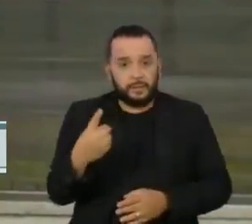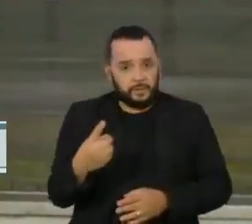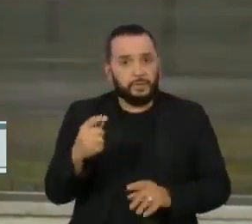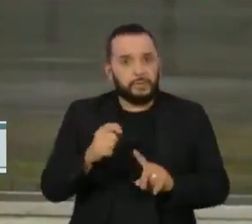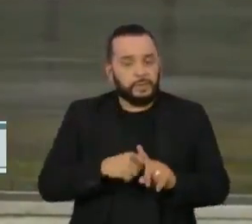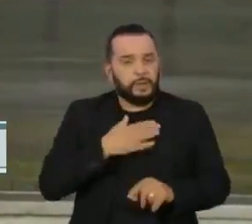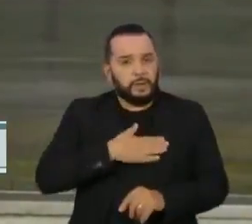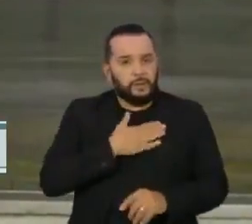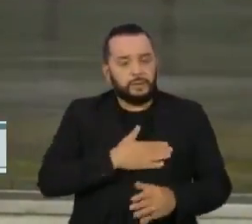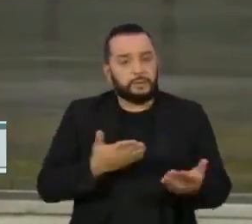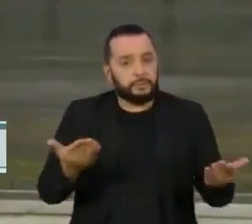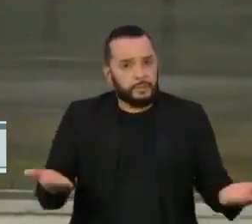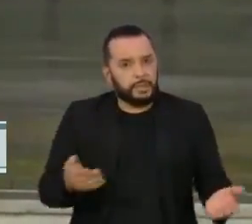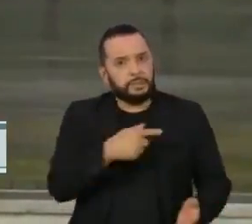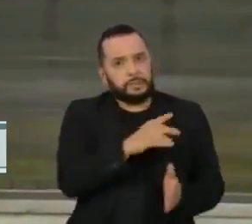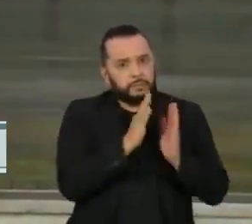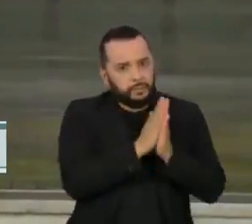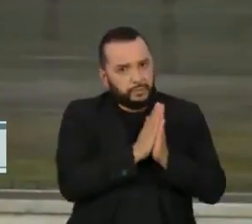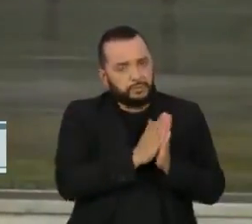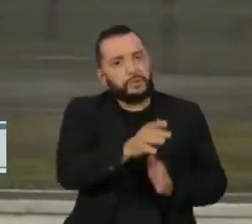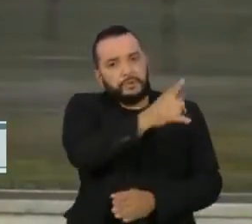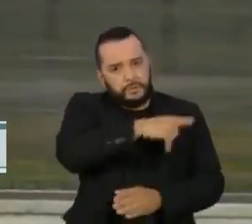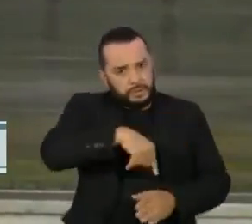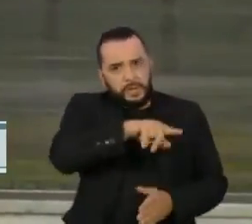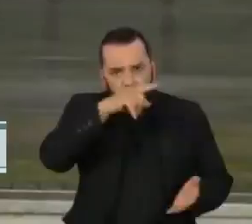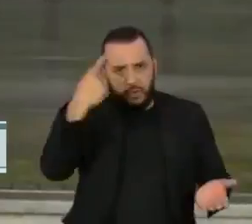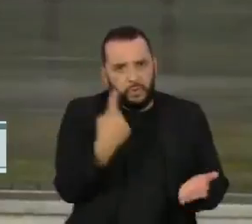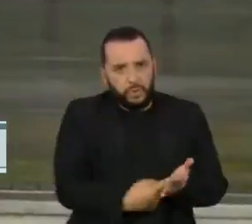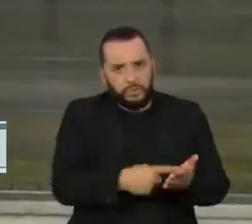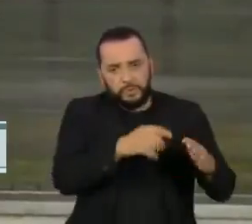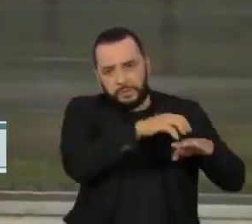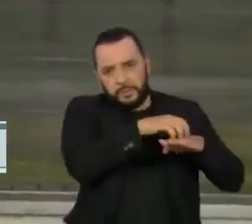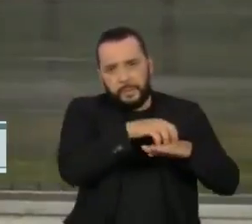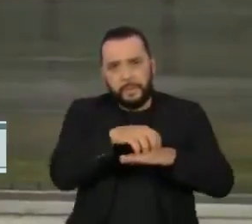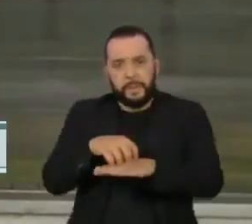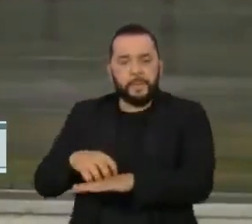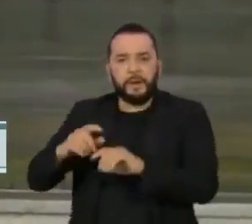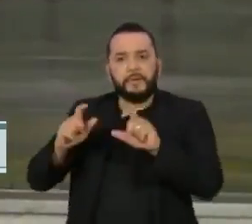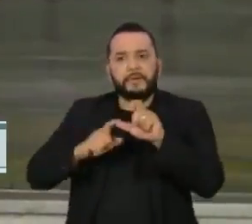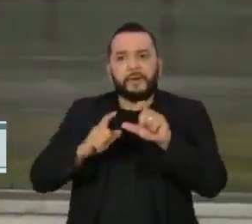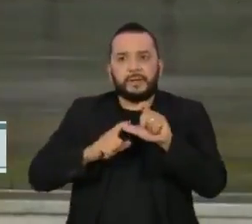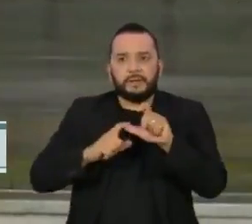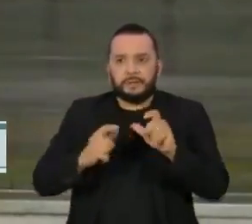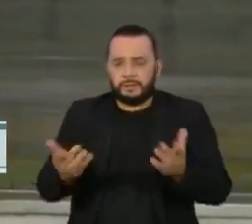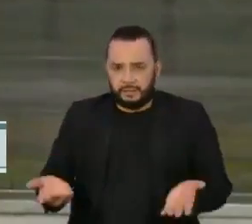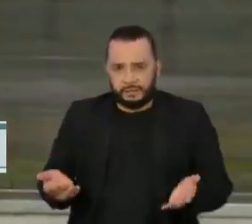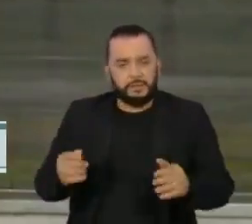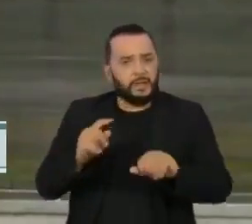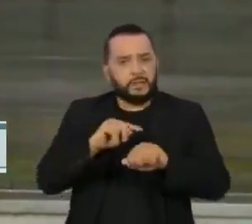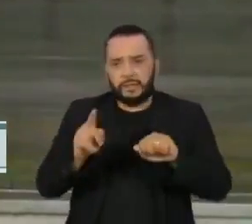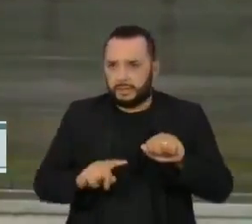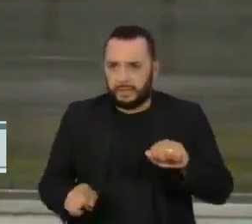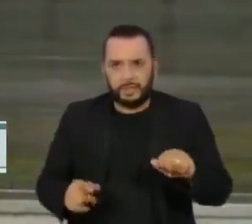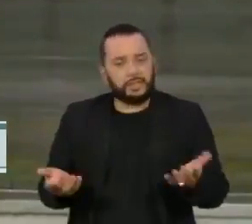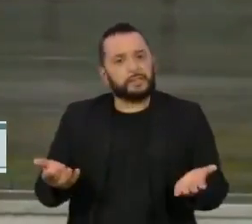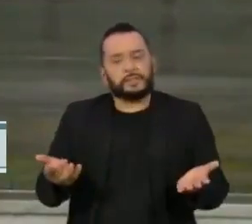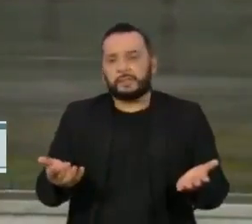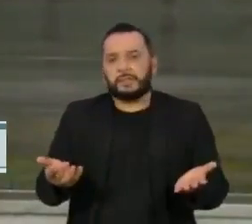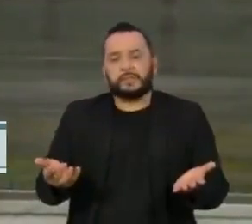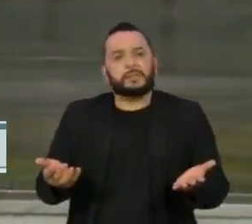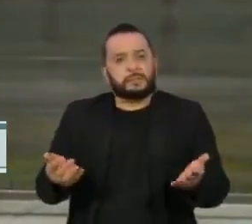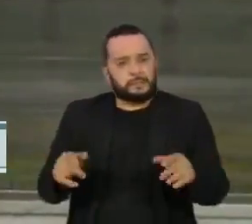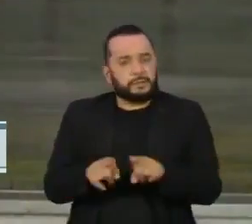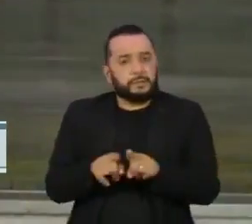Mas, ministro, cumpra também o seu dever de entregar as doses das vacinas, seja a AstraZeneca, seja